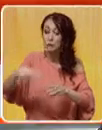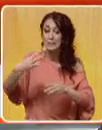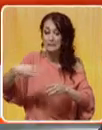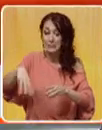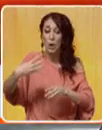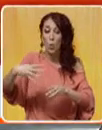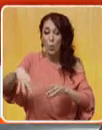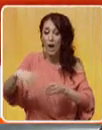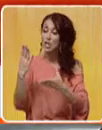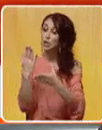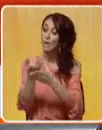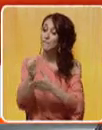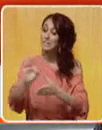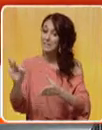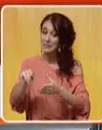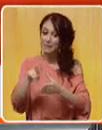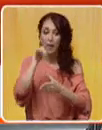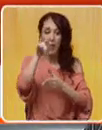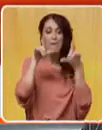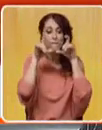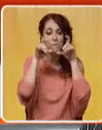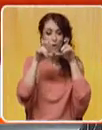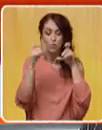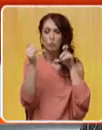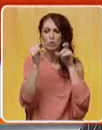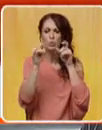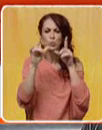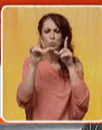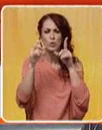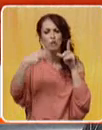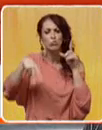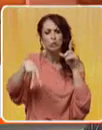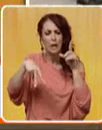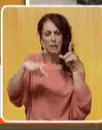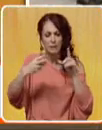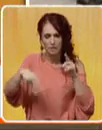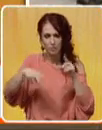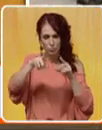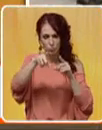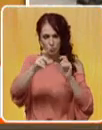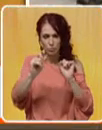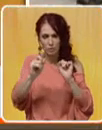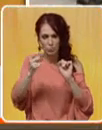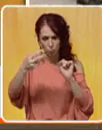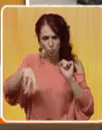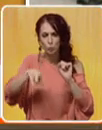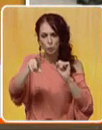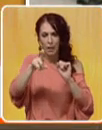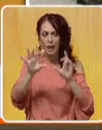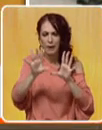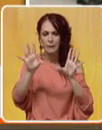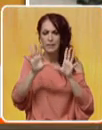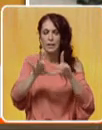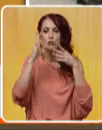e quarta na escola Francesa e aquilo é uma fotografia do segundo ano portanto do do segundo ano